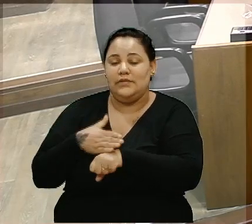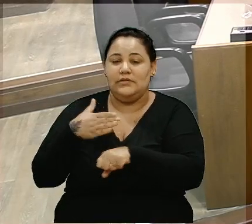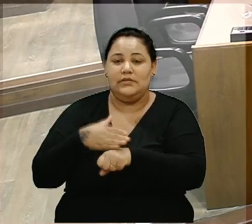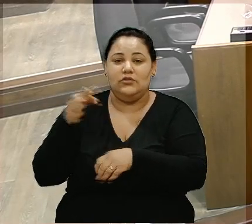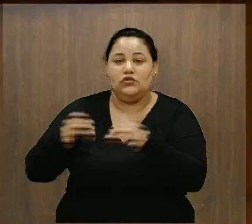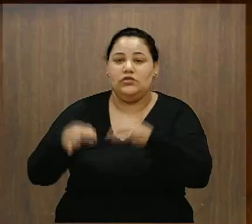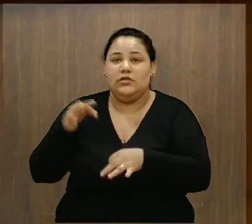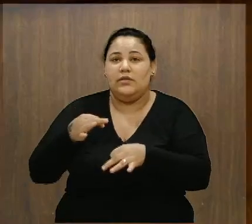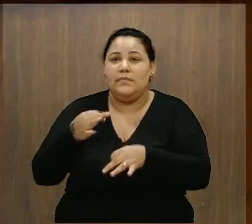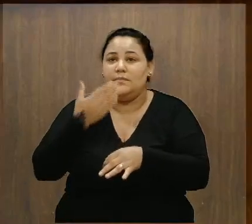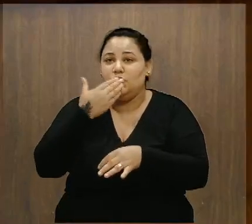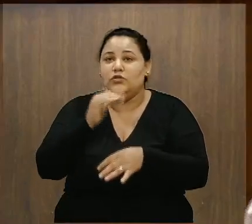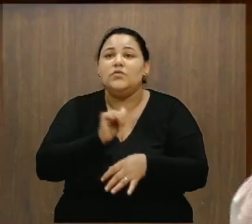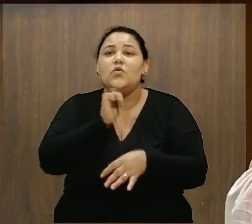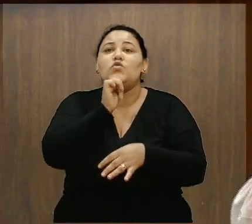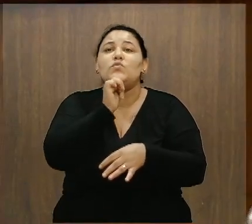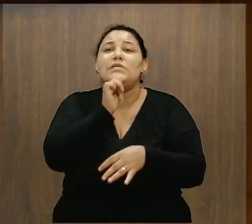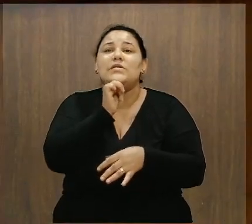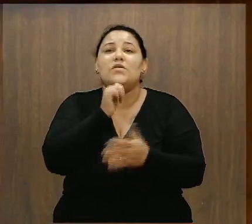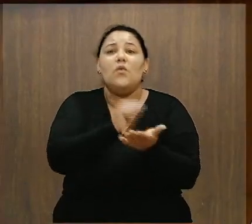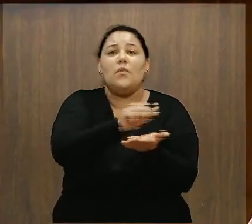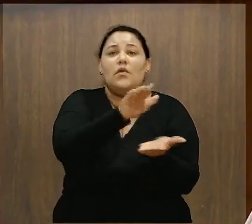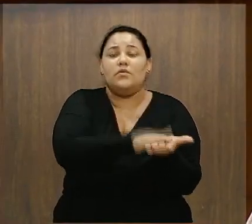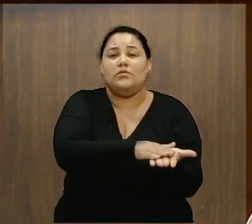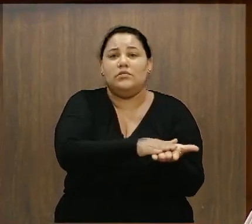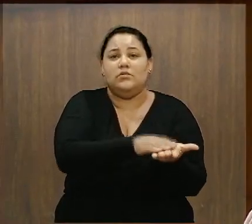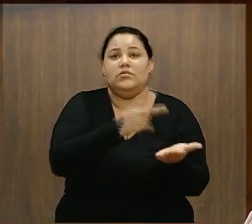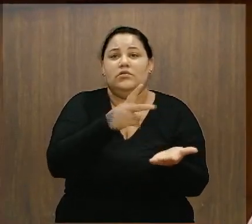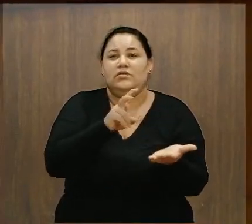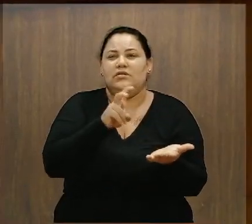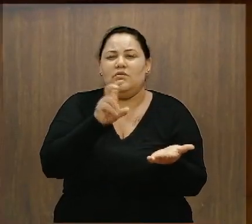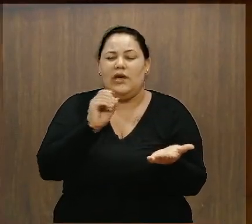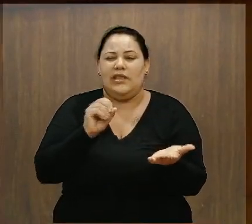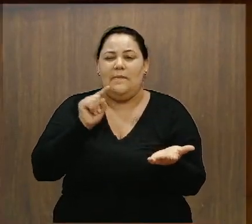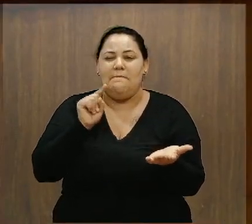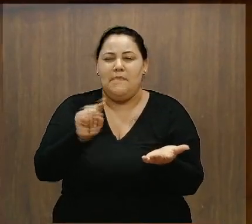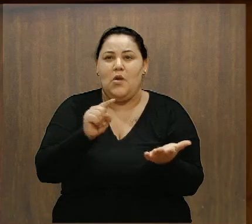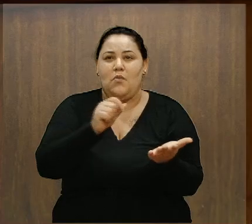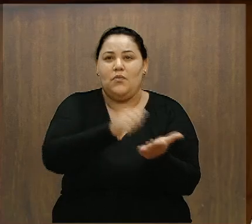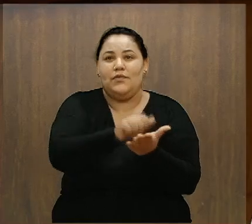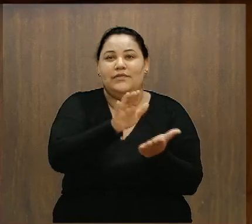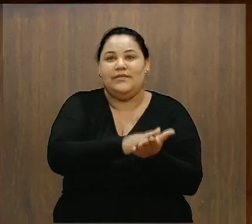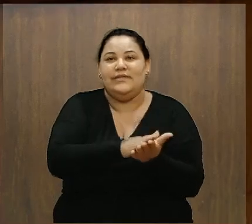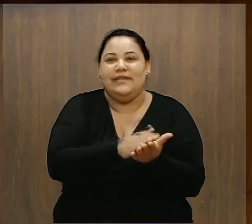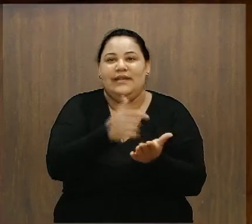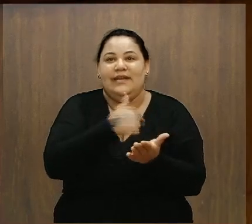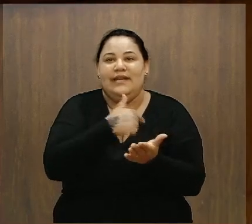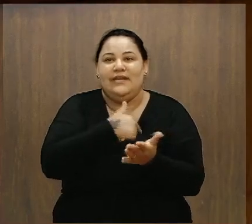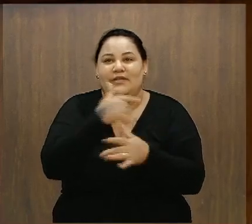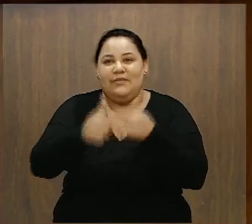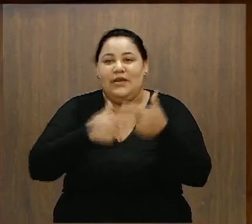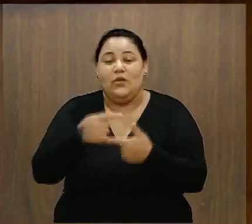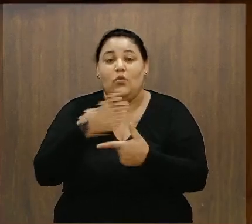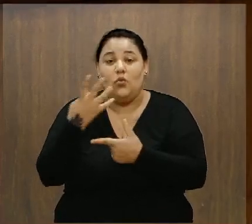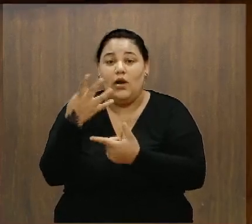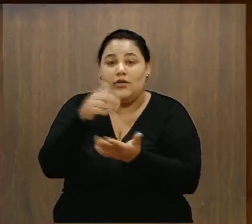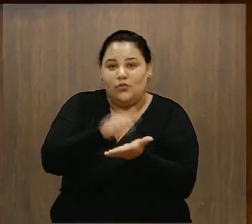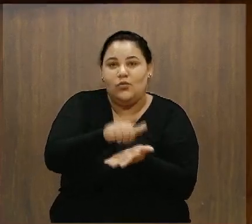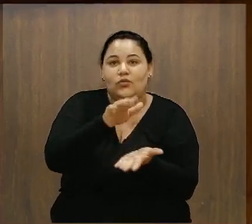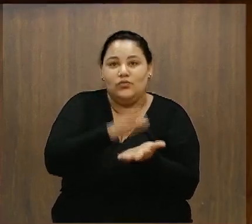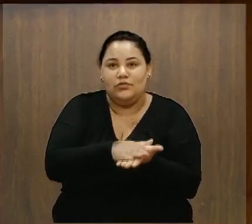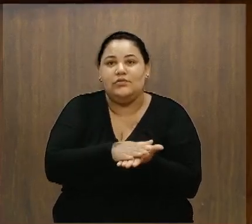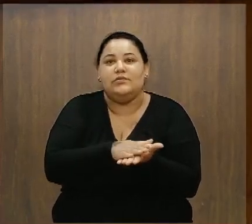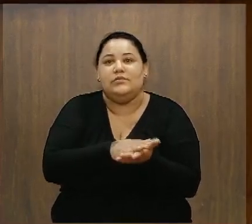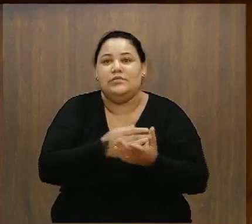a suspensão das multas. Aqui na Serra foram 250 mil multas. Eu colaborei com 4 multas. Recente tinha trocado de